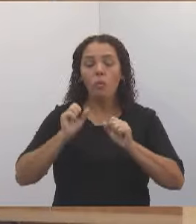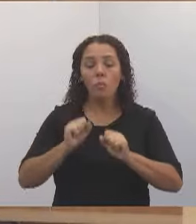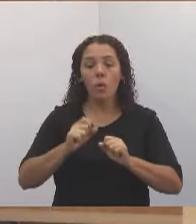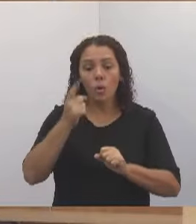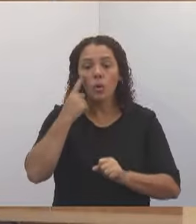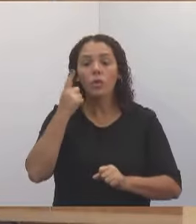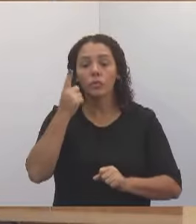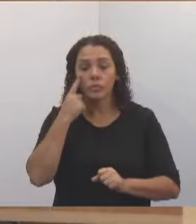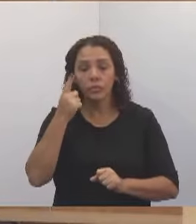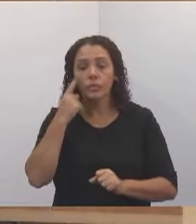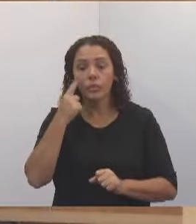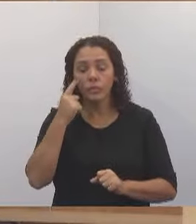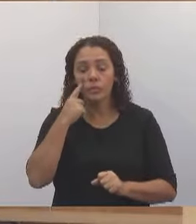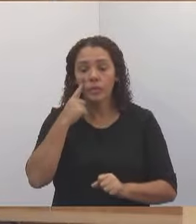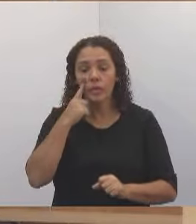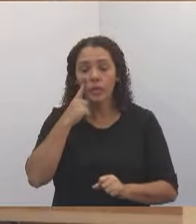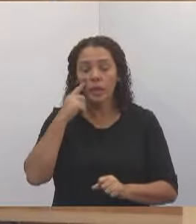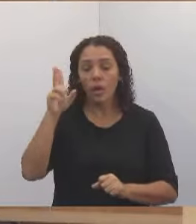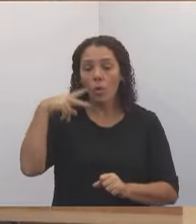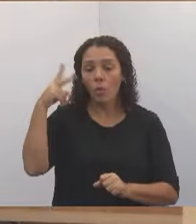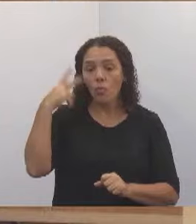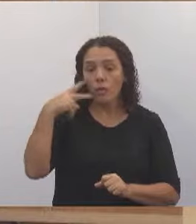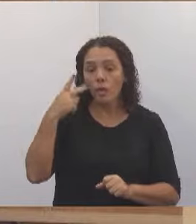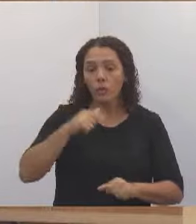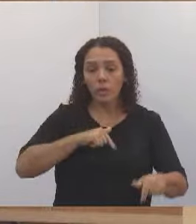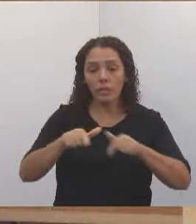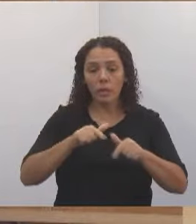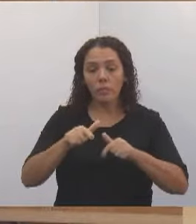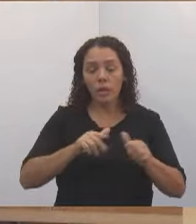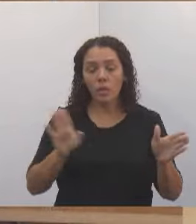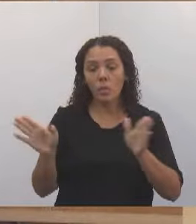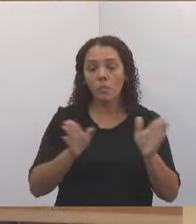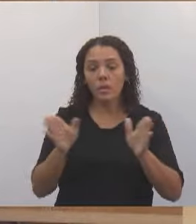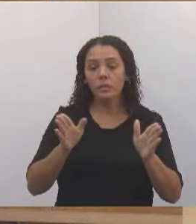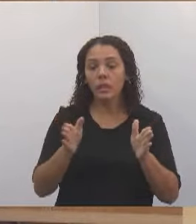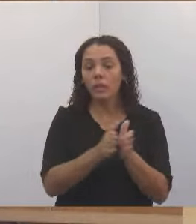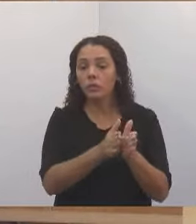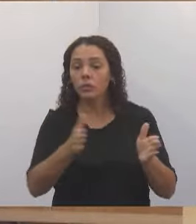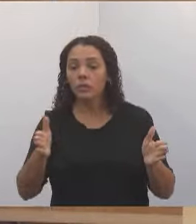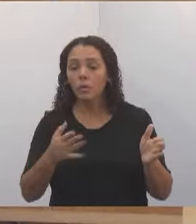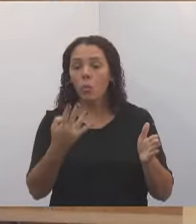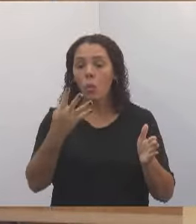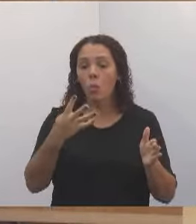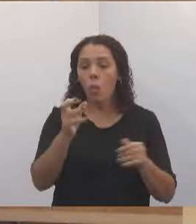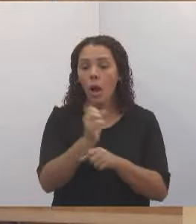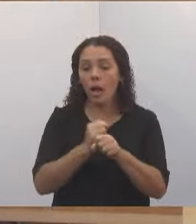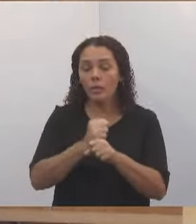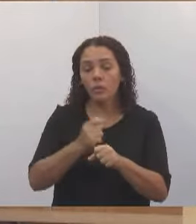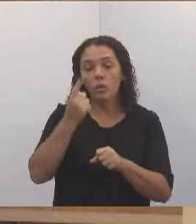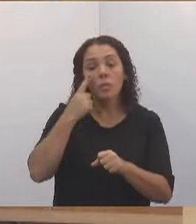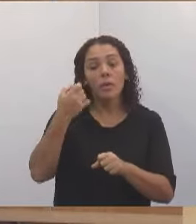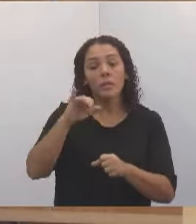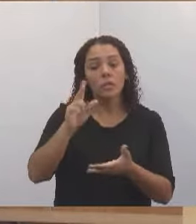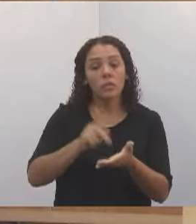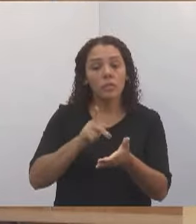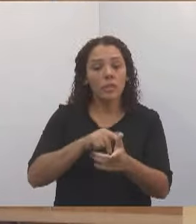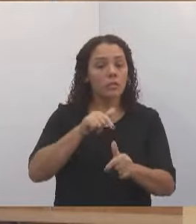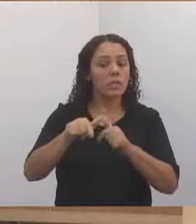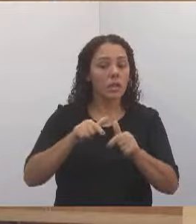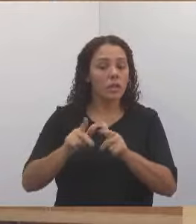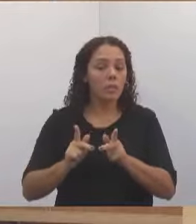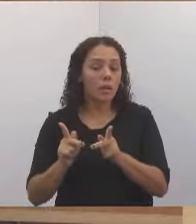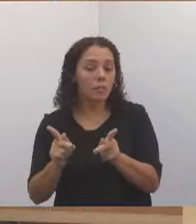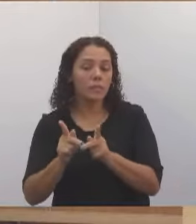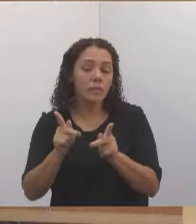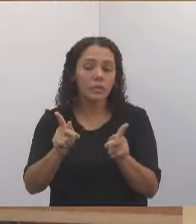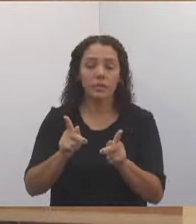o vereador durante os 4 anos do seu mandato, para ver aonde o vereador está trabalhando, aonde ele está indo. Hoje não tem mais aquela, ah,